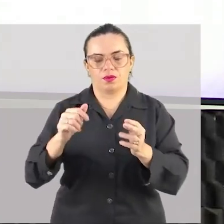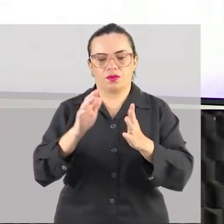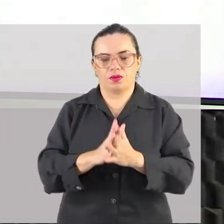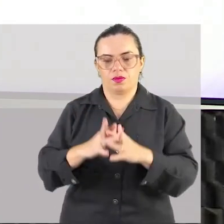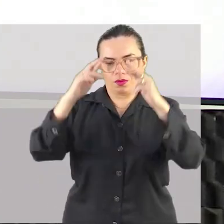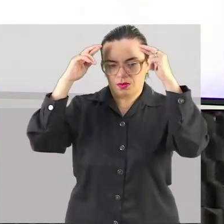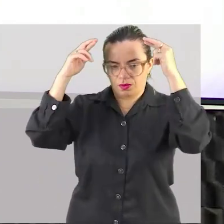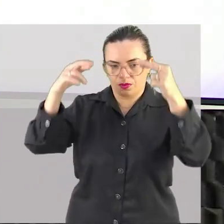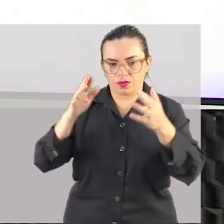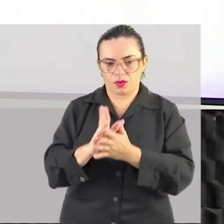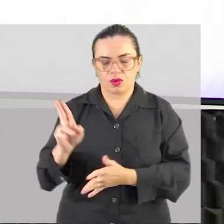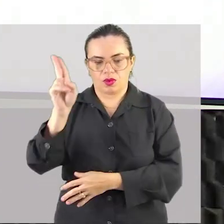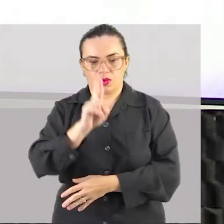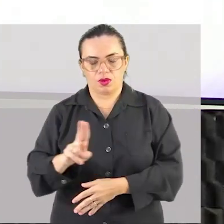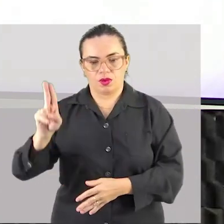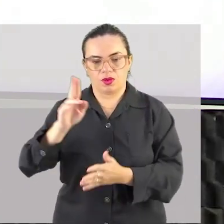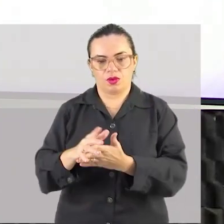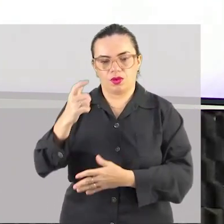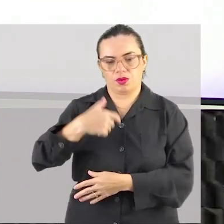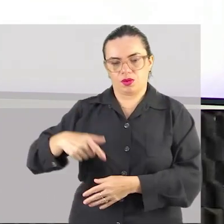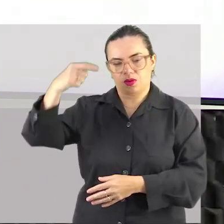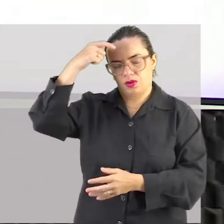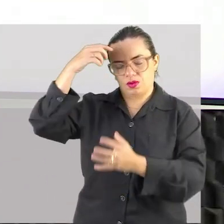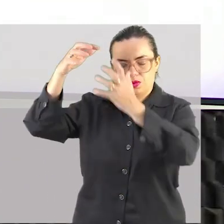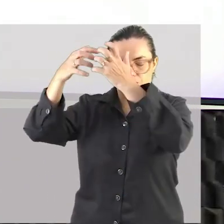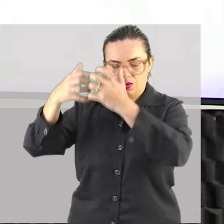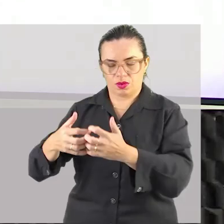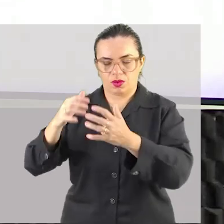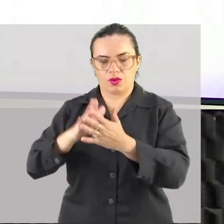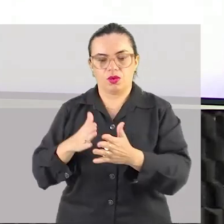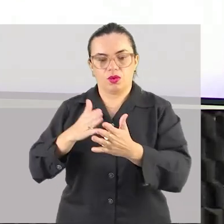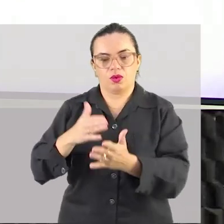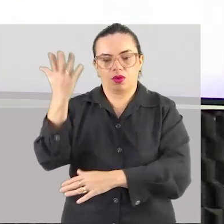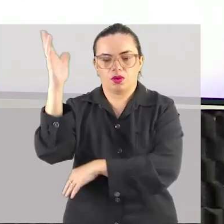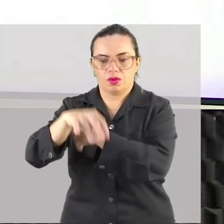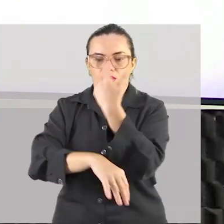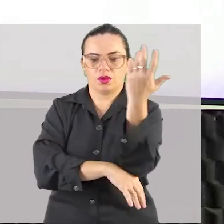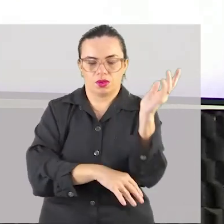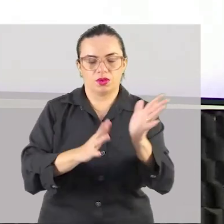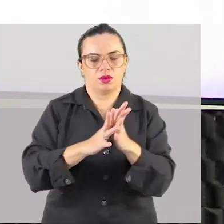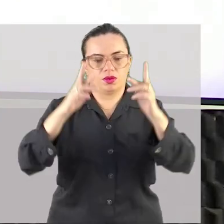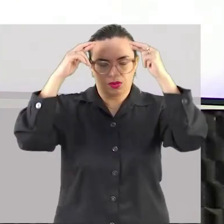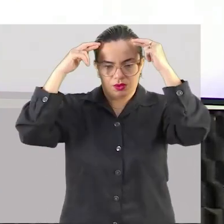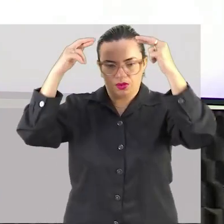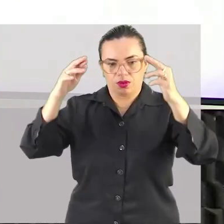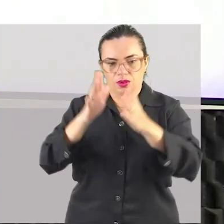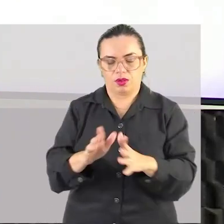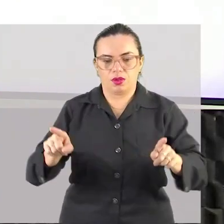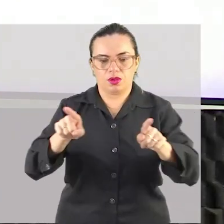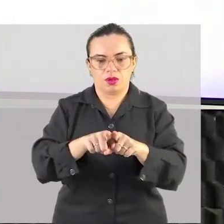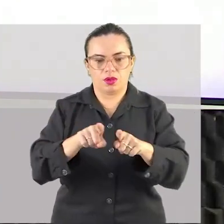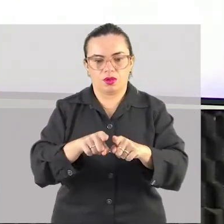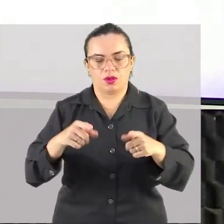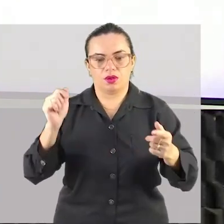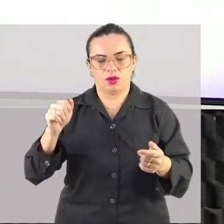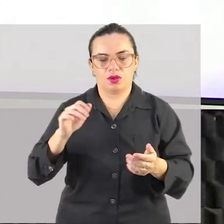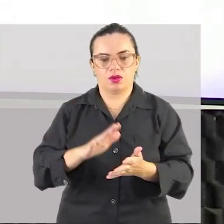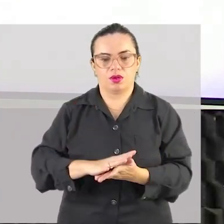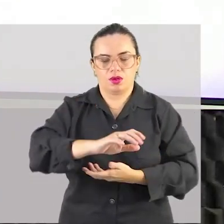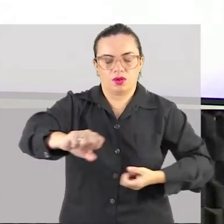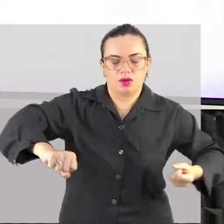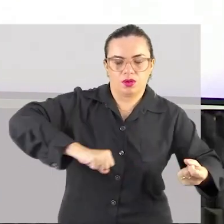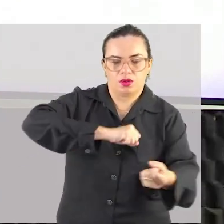o uso racional, ou seja, os limites da natureza e respeitando, claro, a sustentabilidade ou a ideia